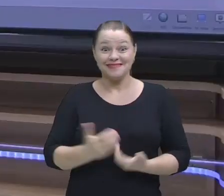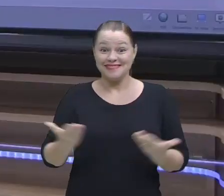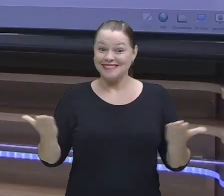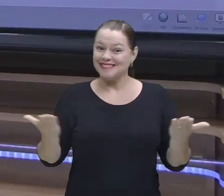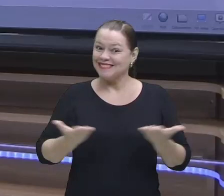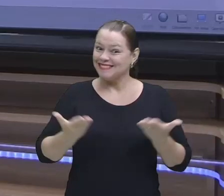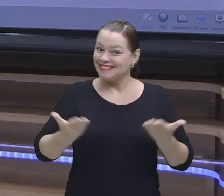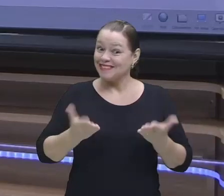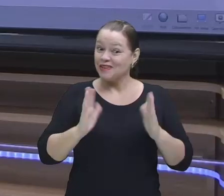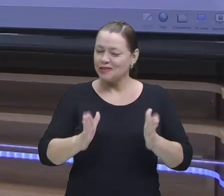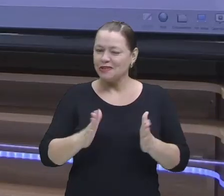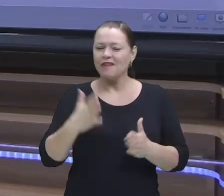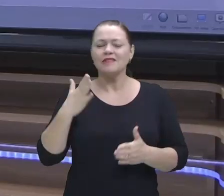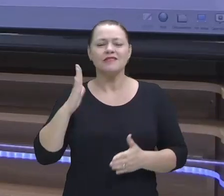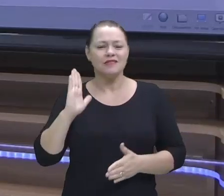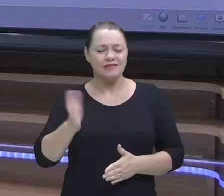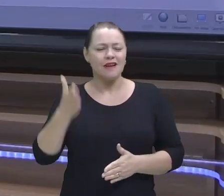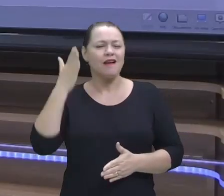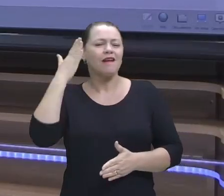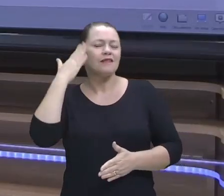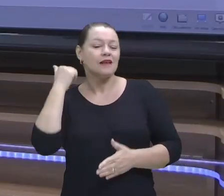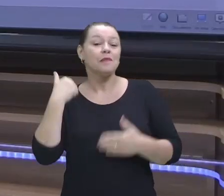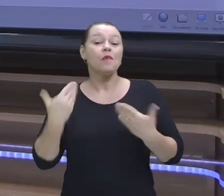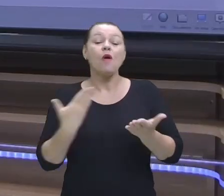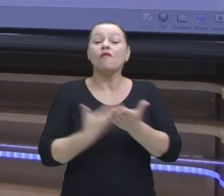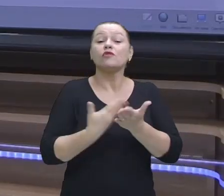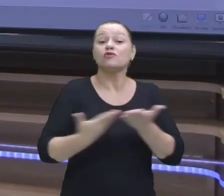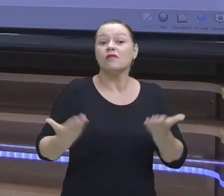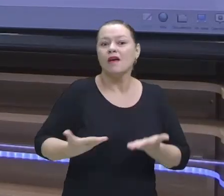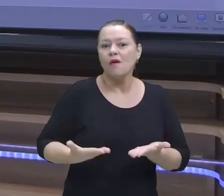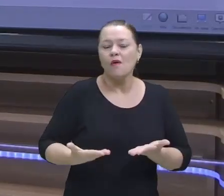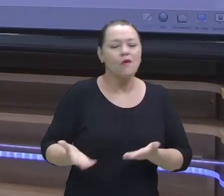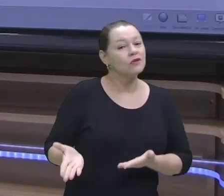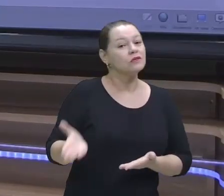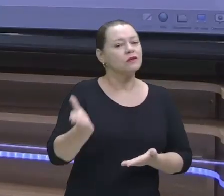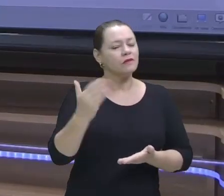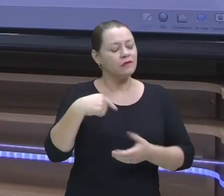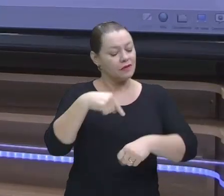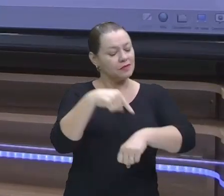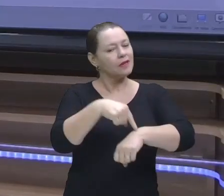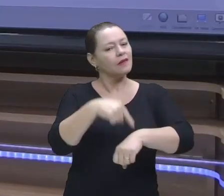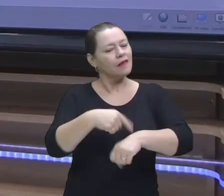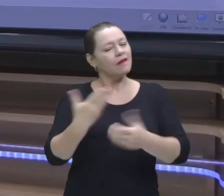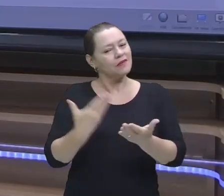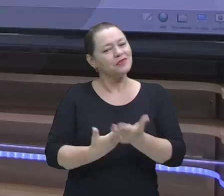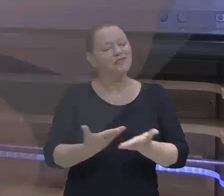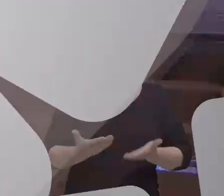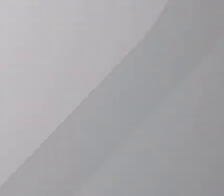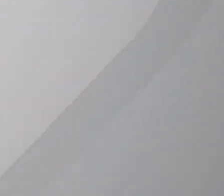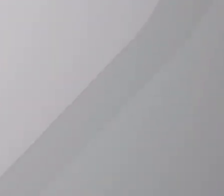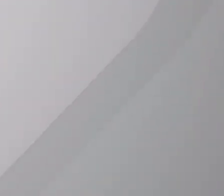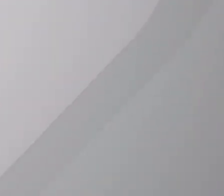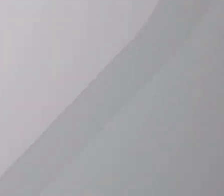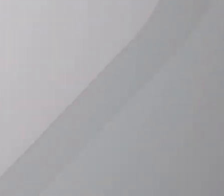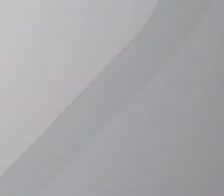Agora que nós já sabemos qual é o nosso assunto da aula de hoje, vamos que é hora de estudar!